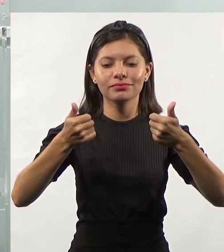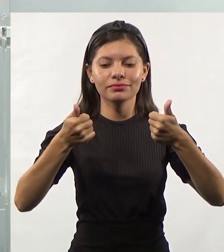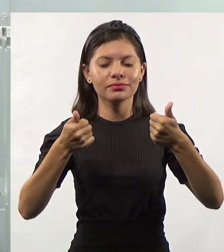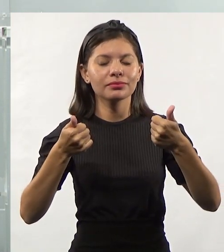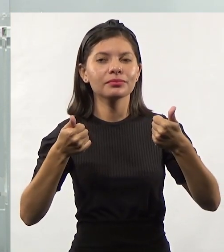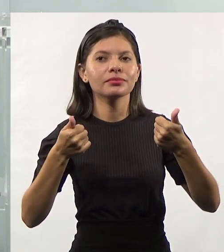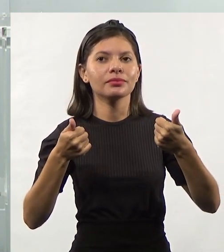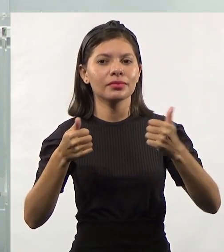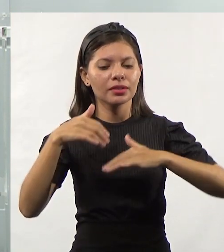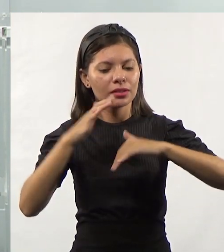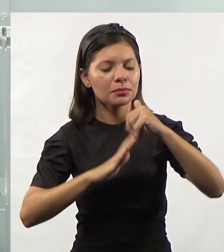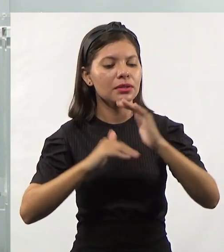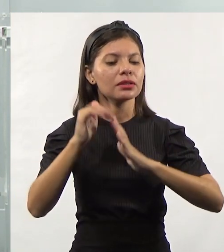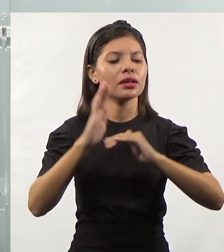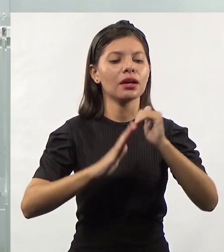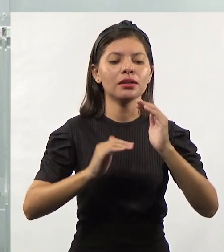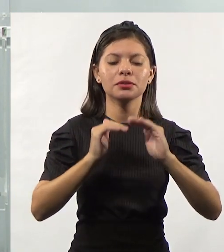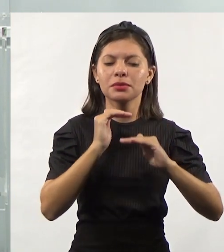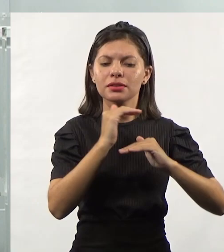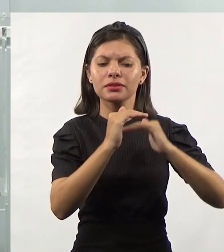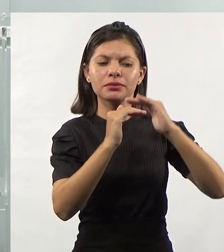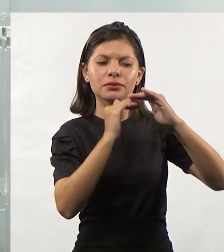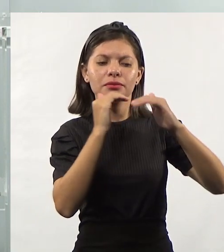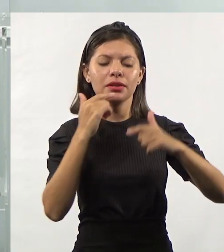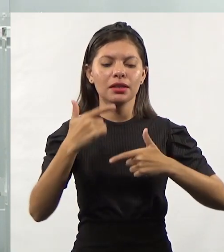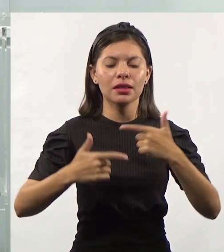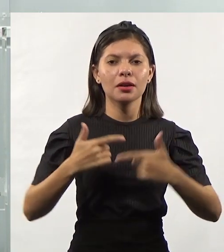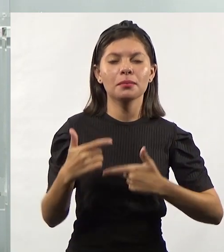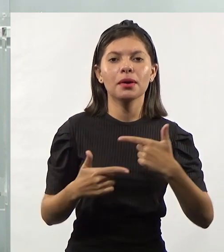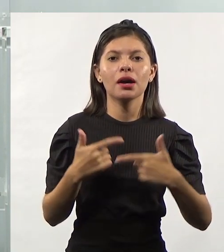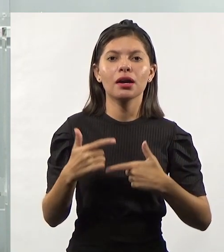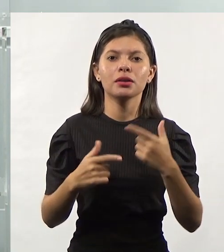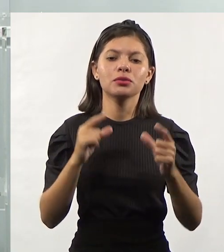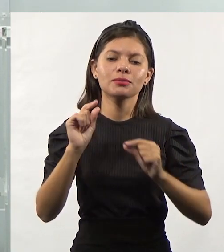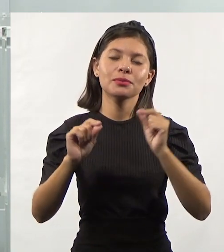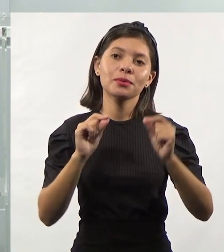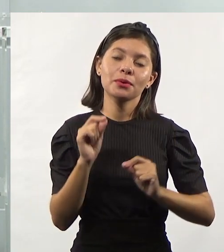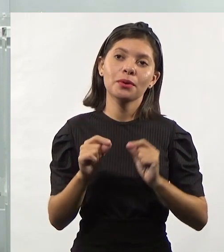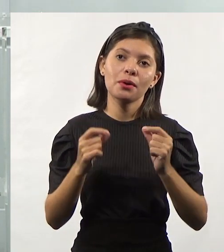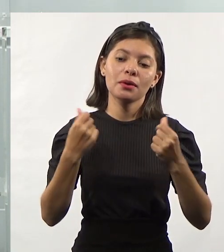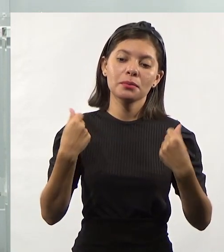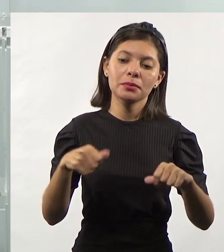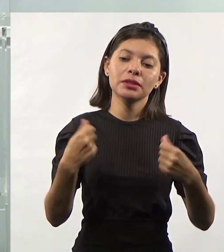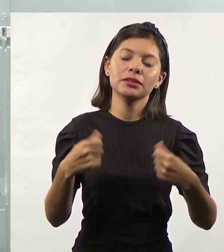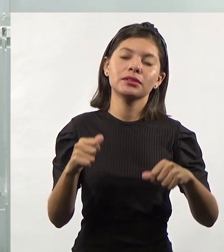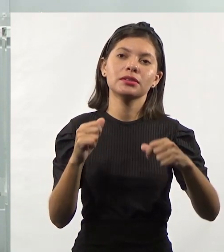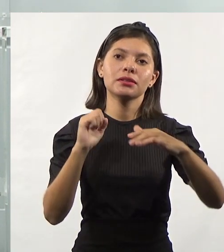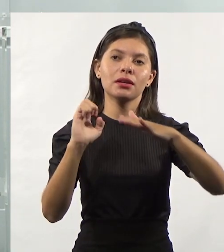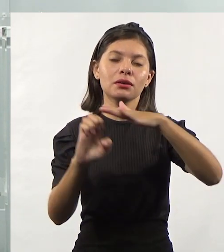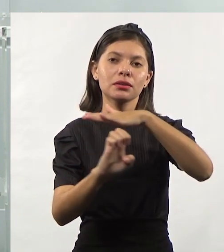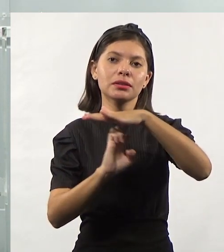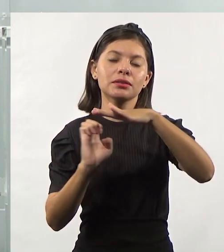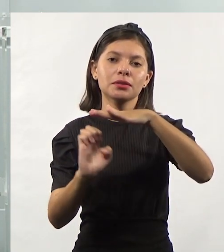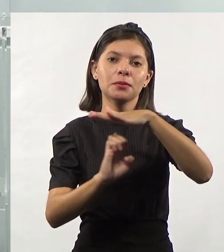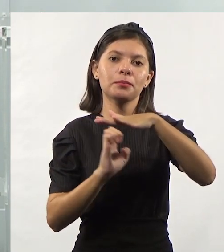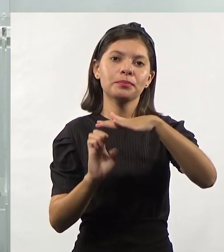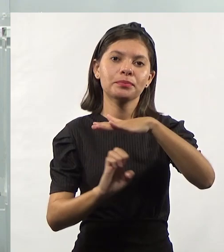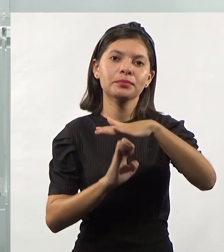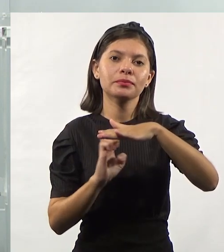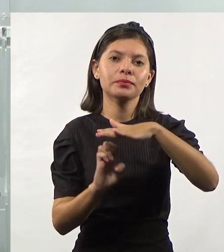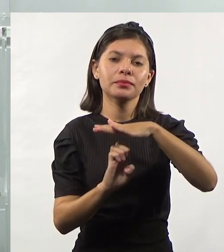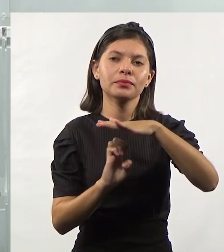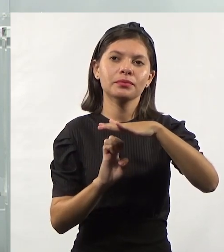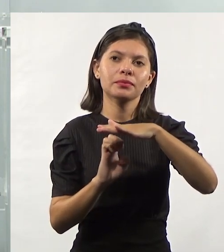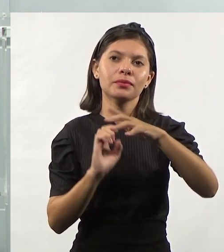as competências para desenvolverem os seus trabalhos de acordo com a necessidade dessa organização. Ainda